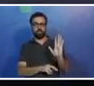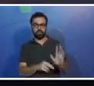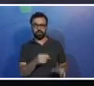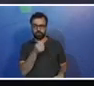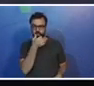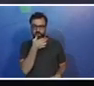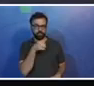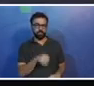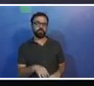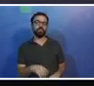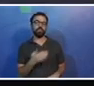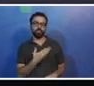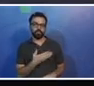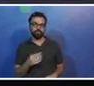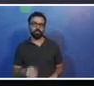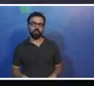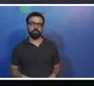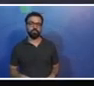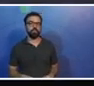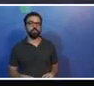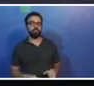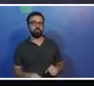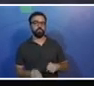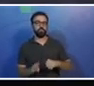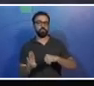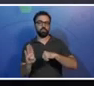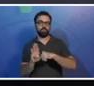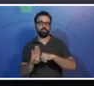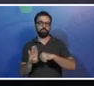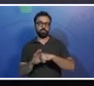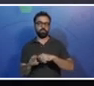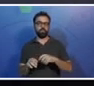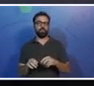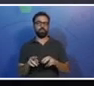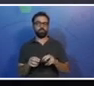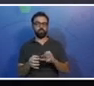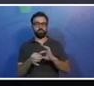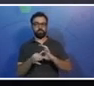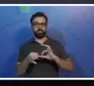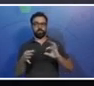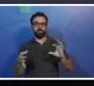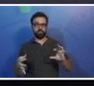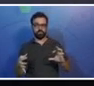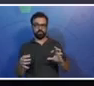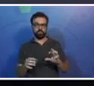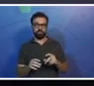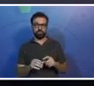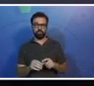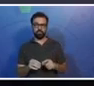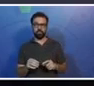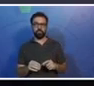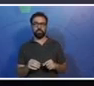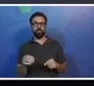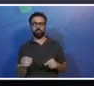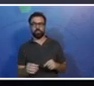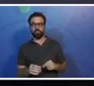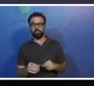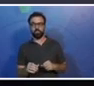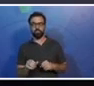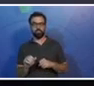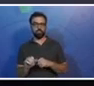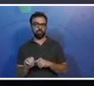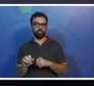É o caso dos substantivos derivados de adjetivos. Então, são